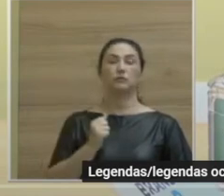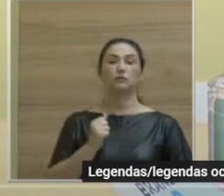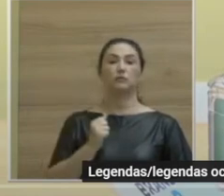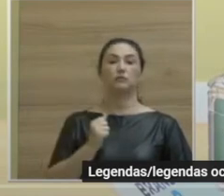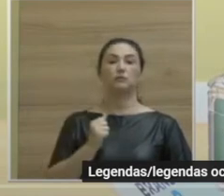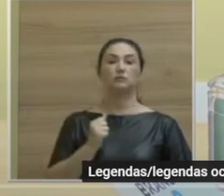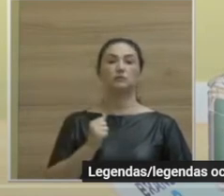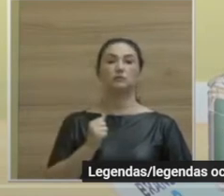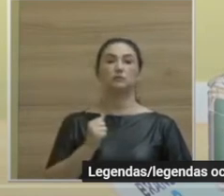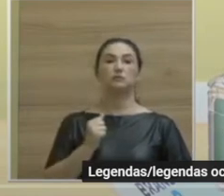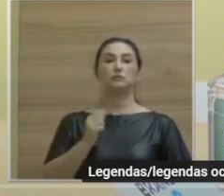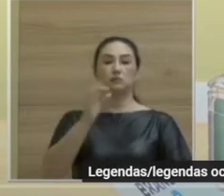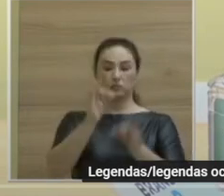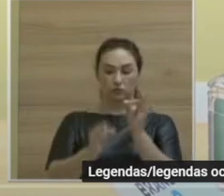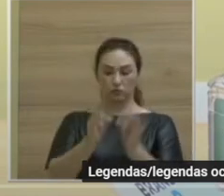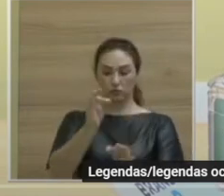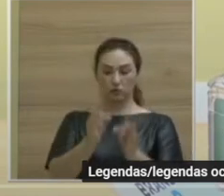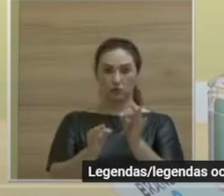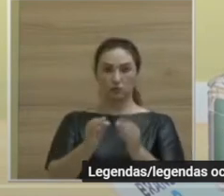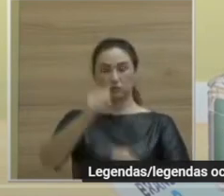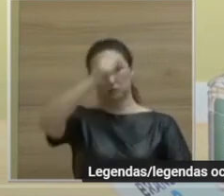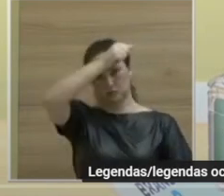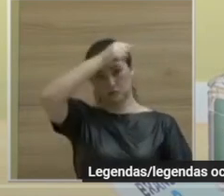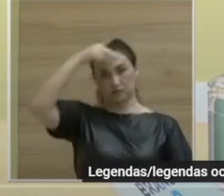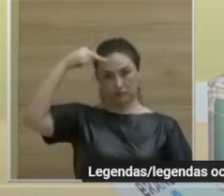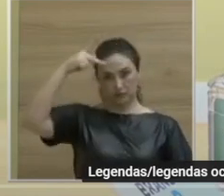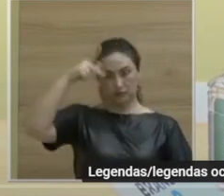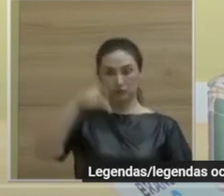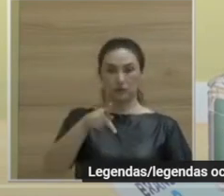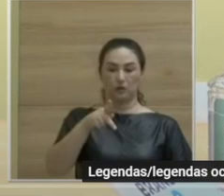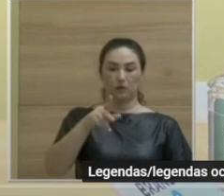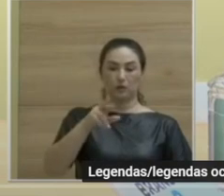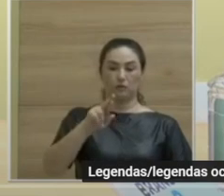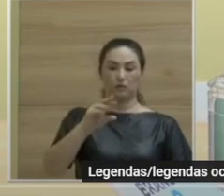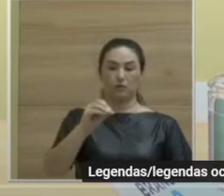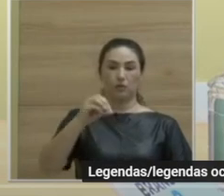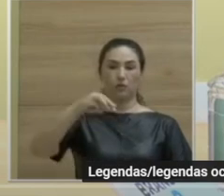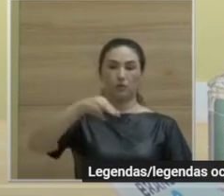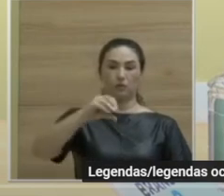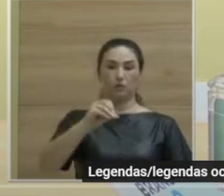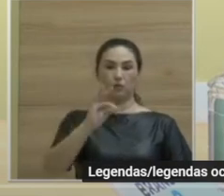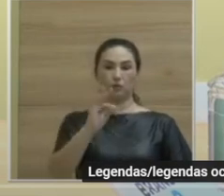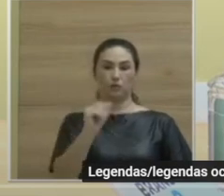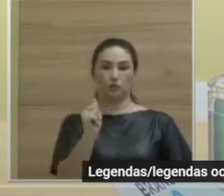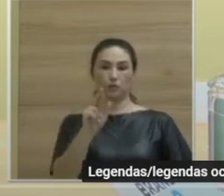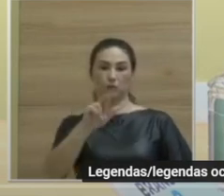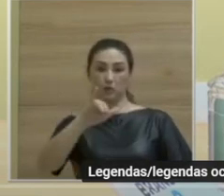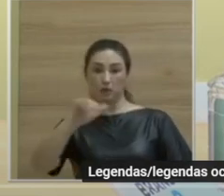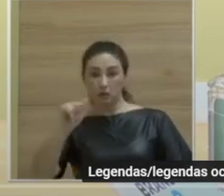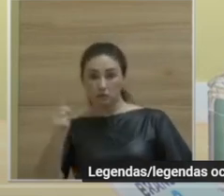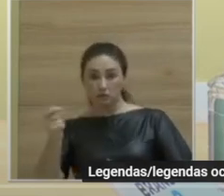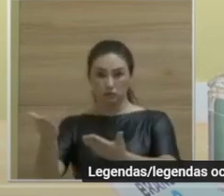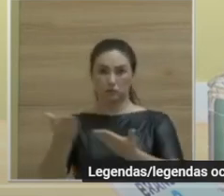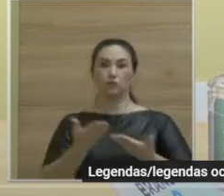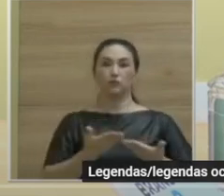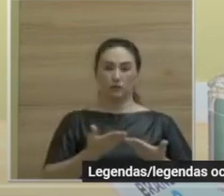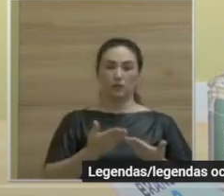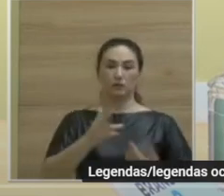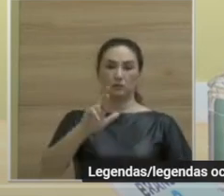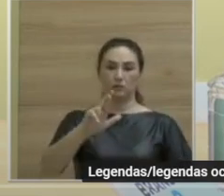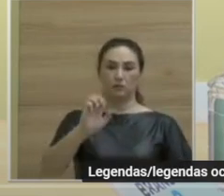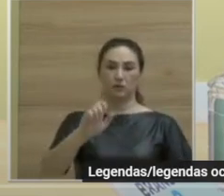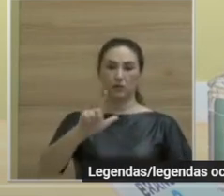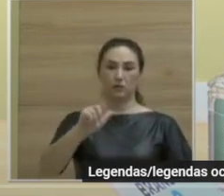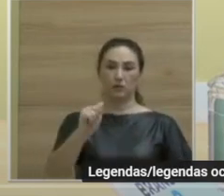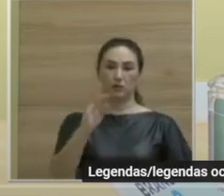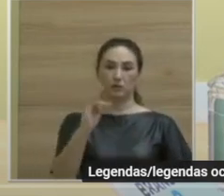entre o jurídico do Executivo e a promotoria, né, a doutora Ivana, no qual eu fui convidado, na condição de relator da